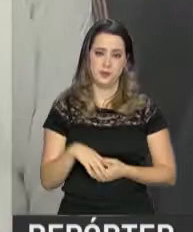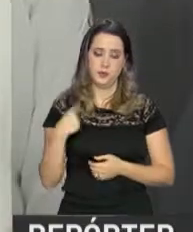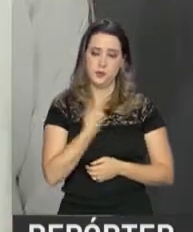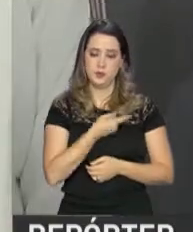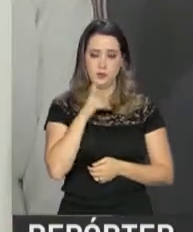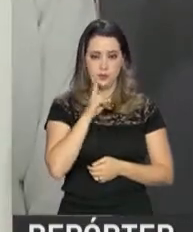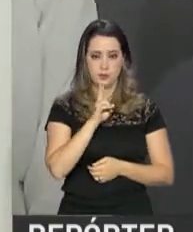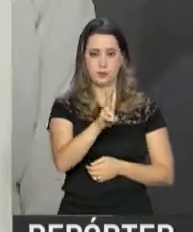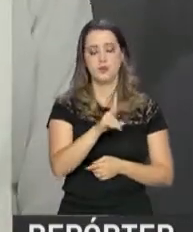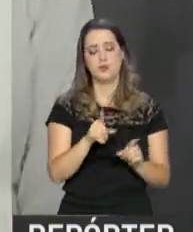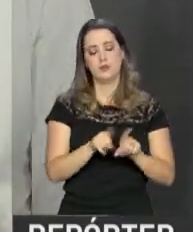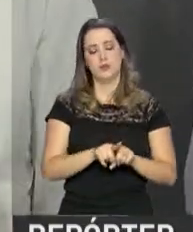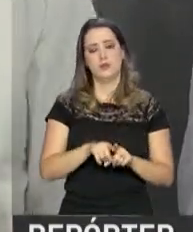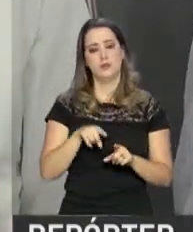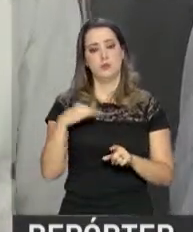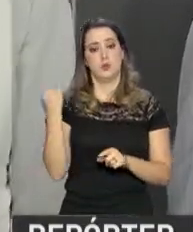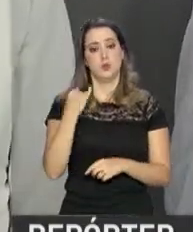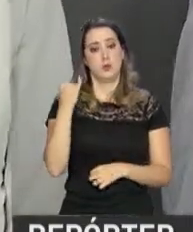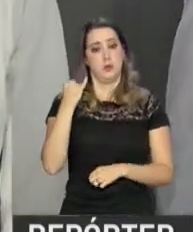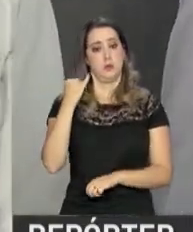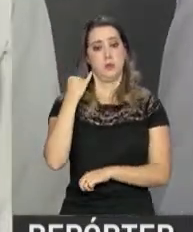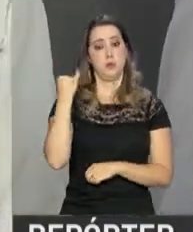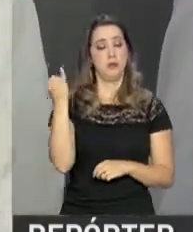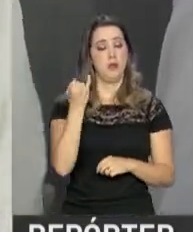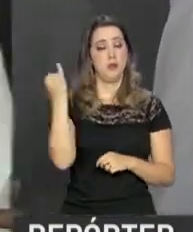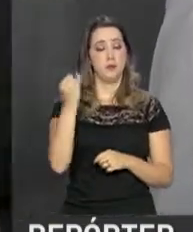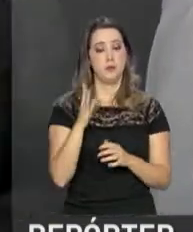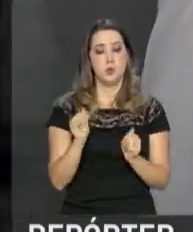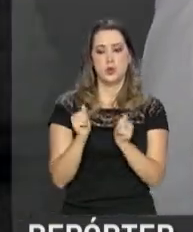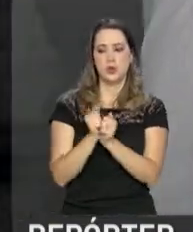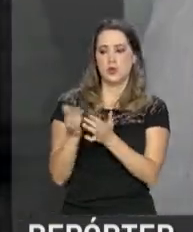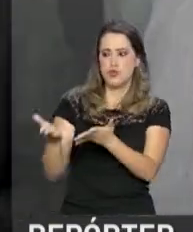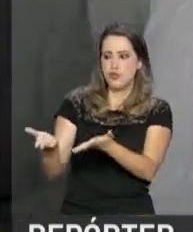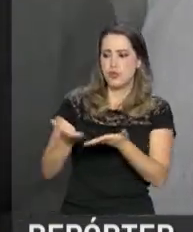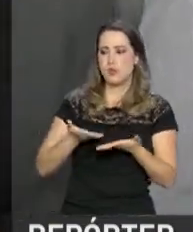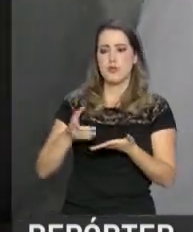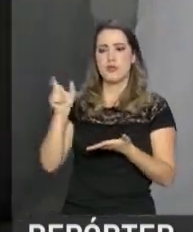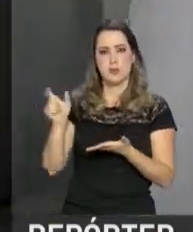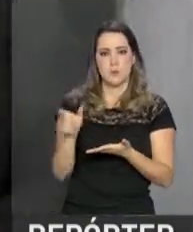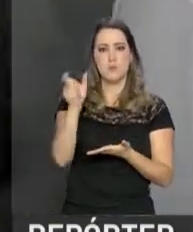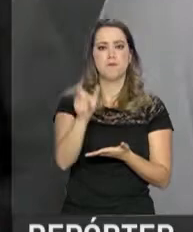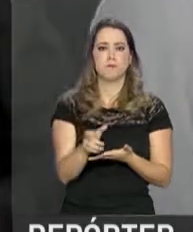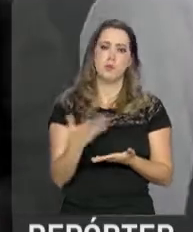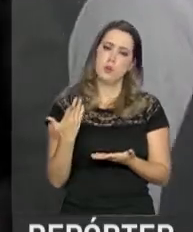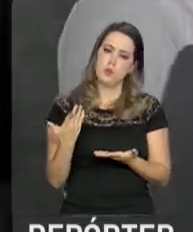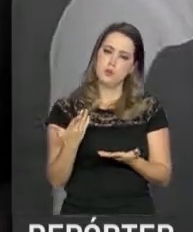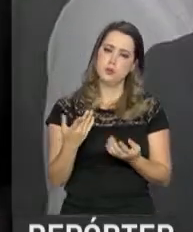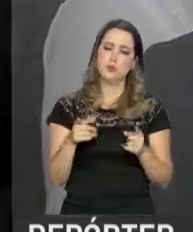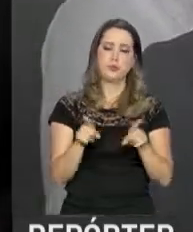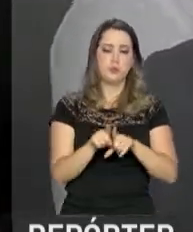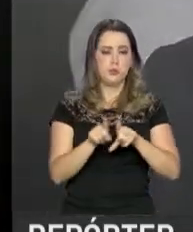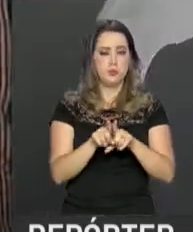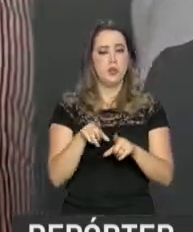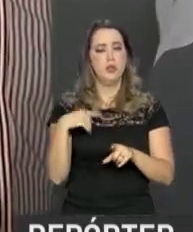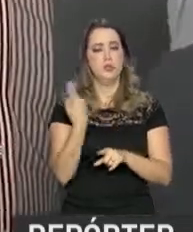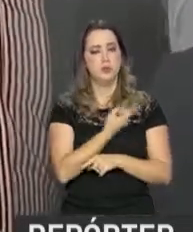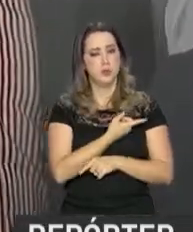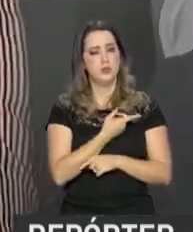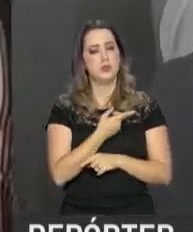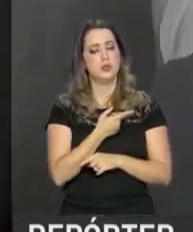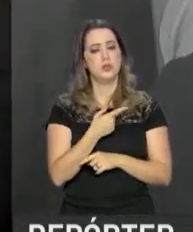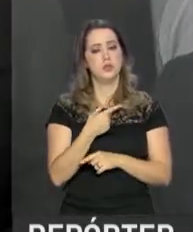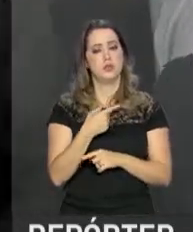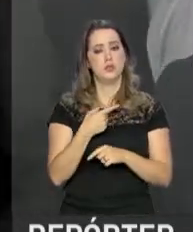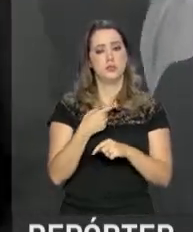verificando a importância de tê-los acolhido e abrigado, em primeiro lugar. Em segundo lugar, naturalmente, eu